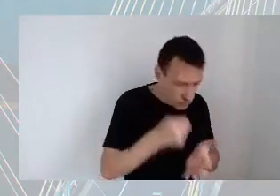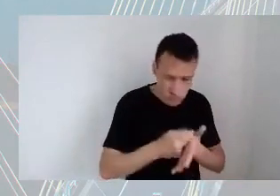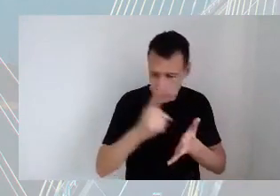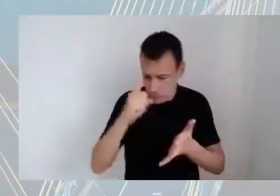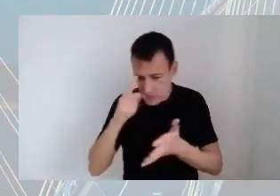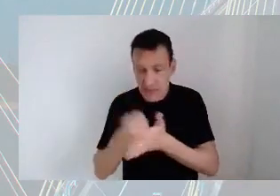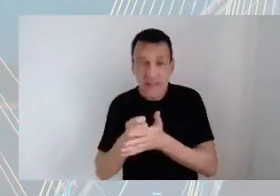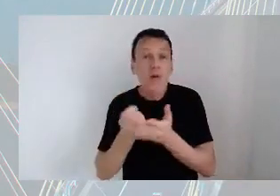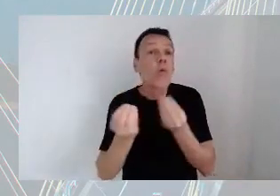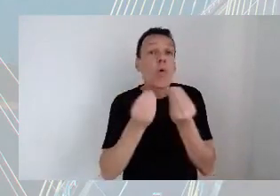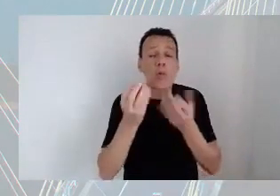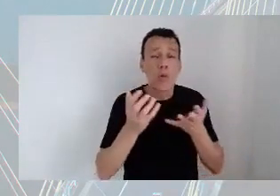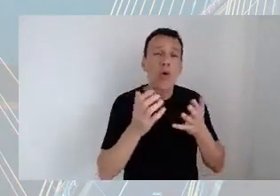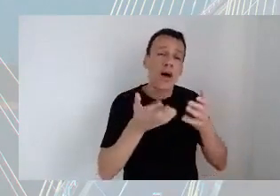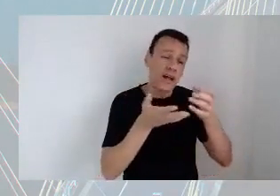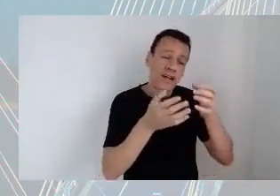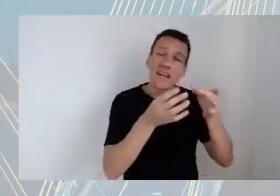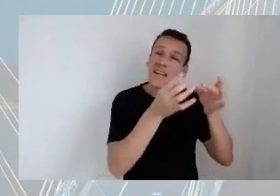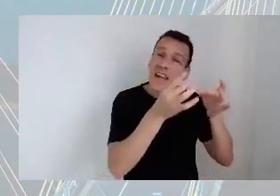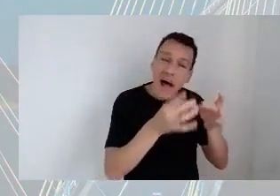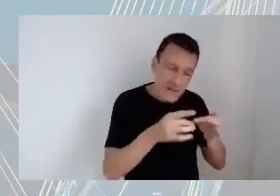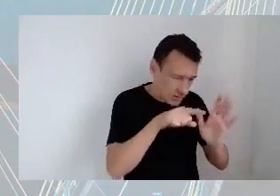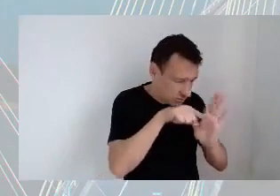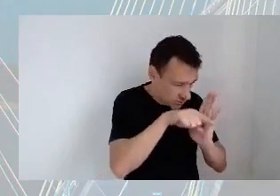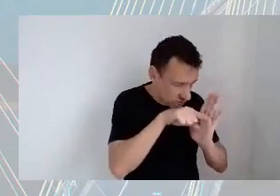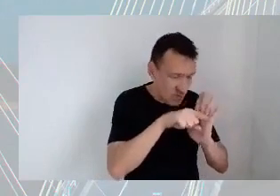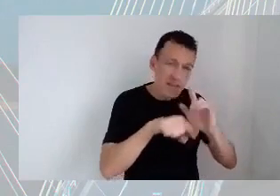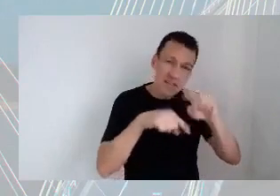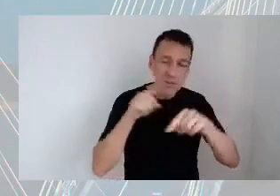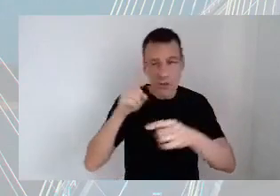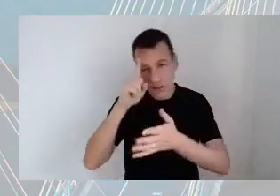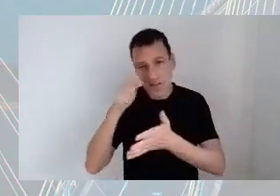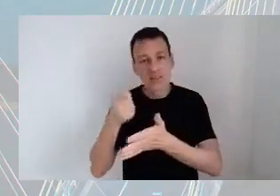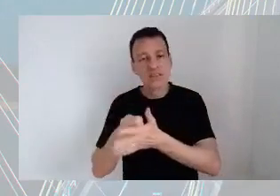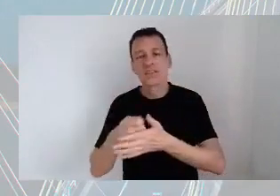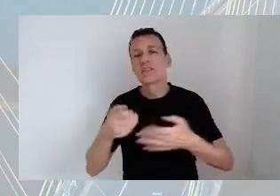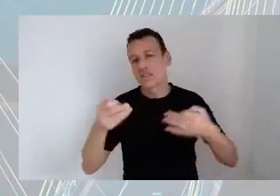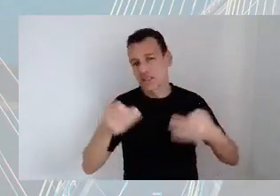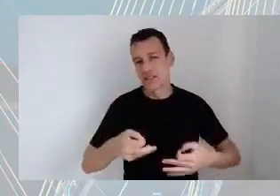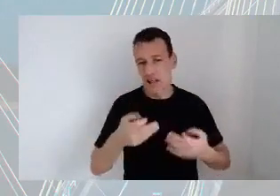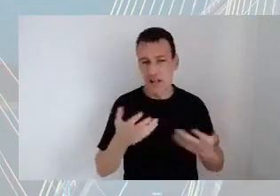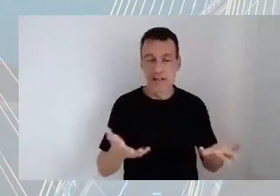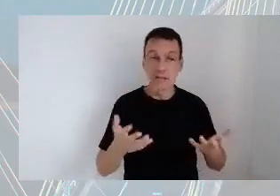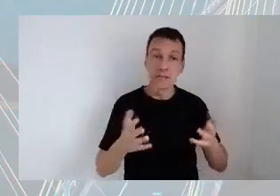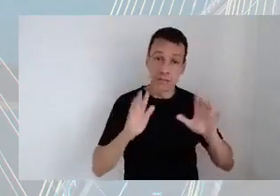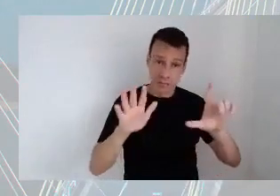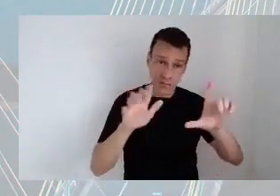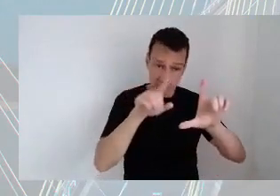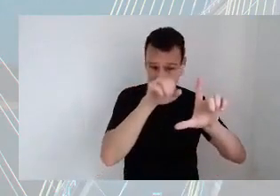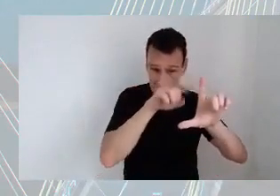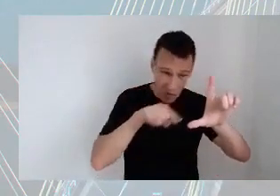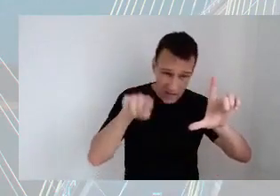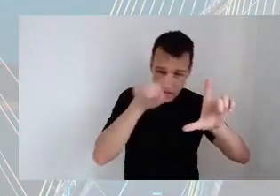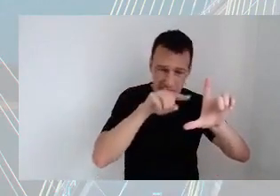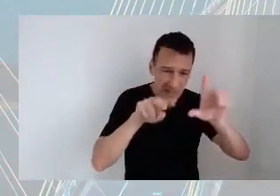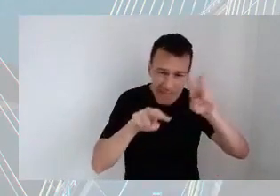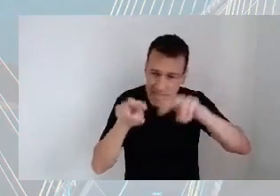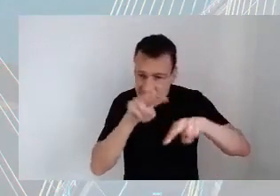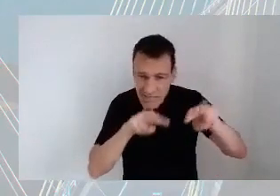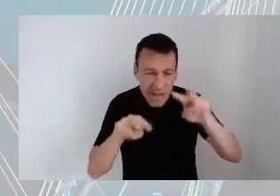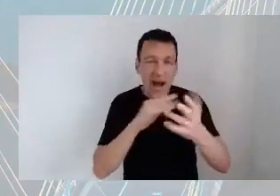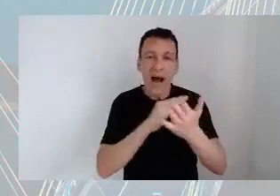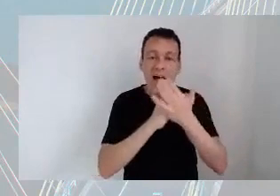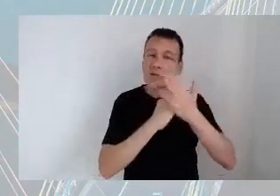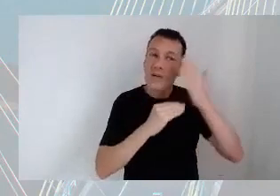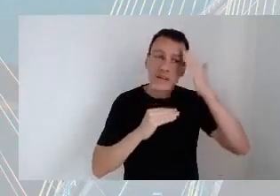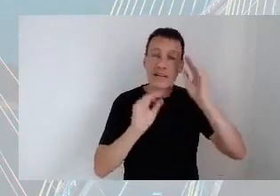para cima, digamos, a gente pode ter uma conscientização do board, a gente gera rápidos resultados ao negócio. Muitas vezes a gente